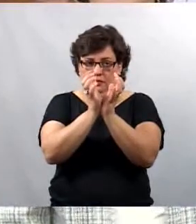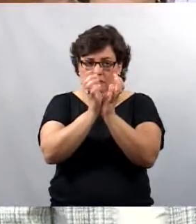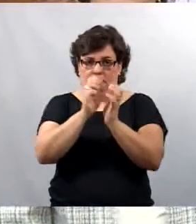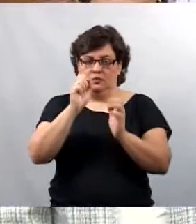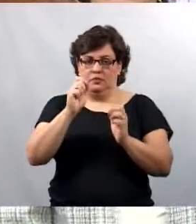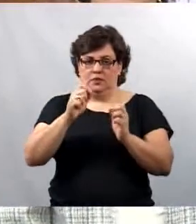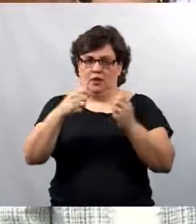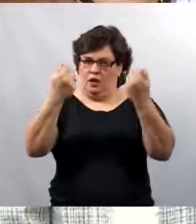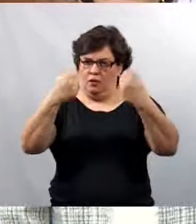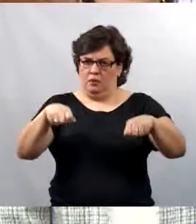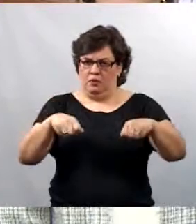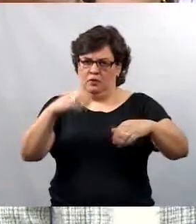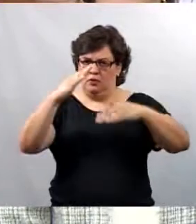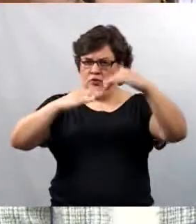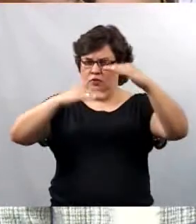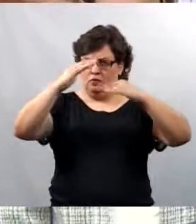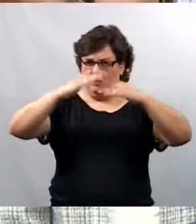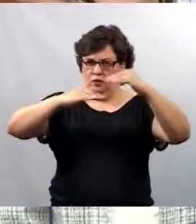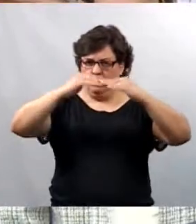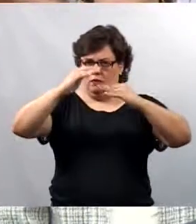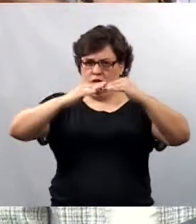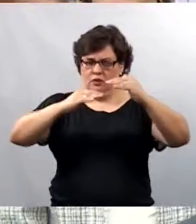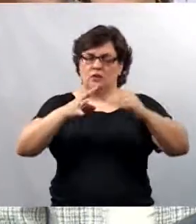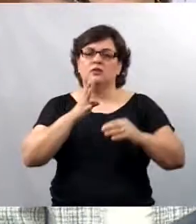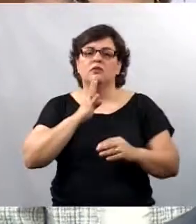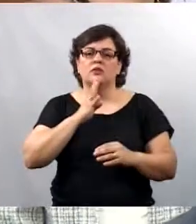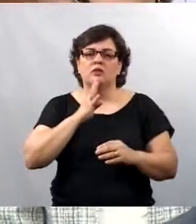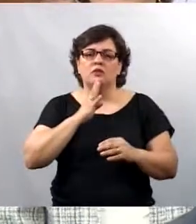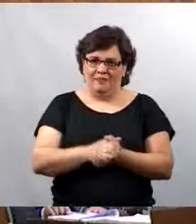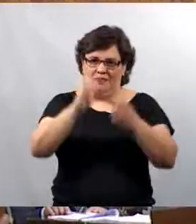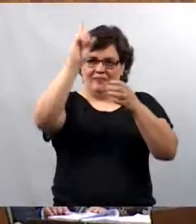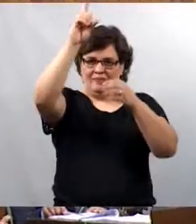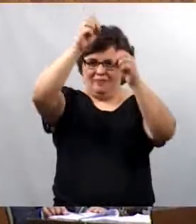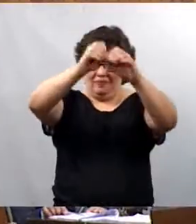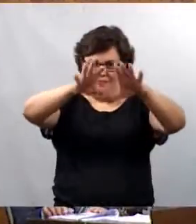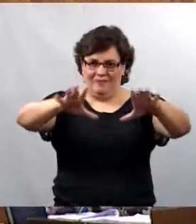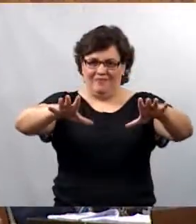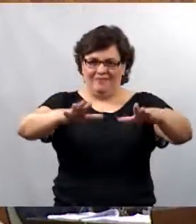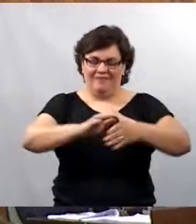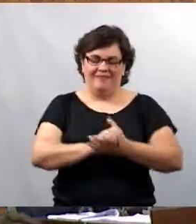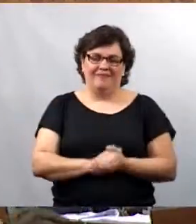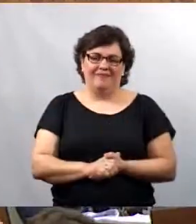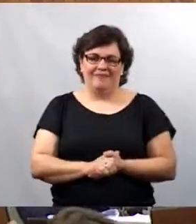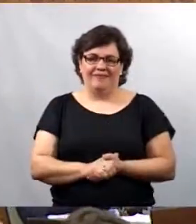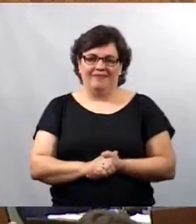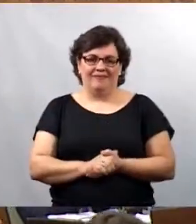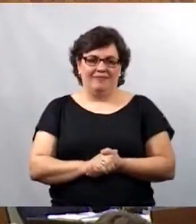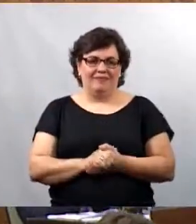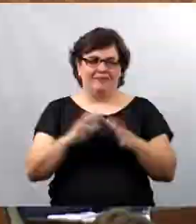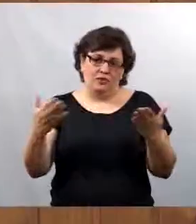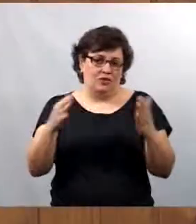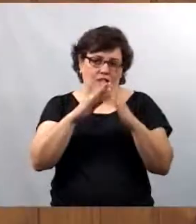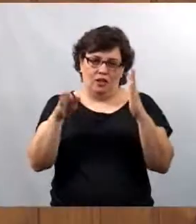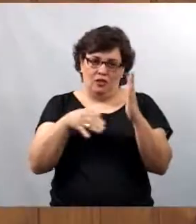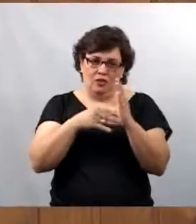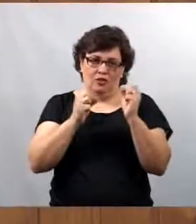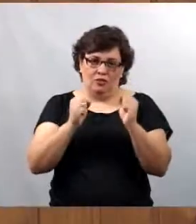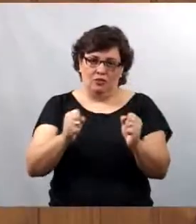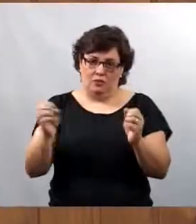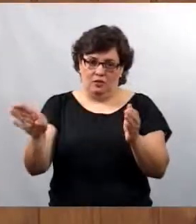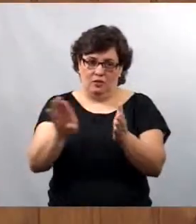de autoria do vereador Marcos Custódio demonstrou o reconhecimento da câmara pelo trabalho desenvolvido pelo banco de leite